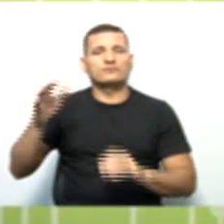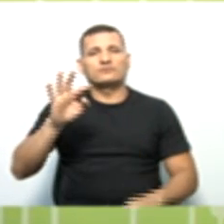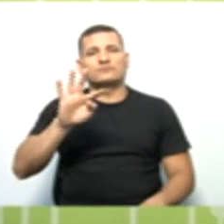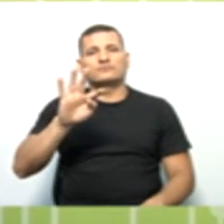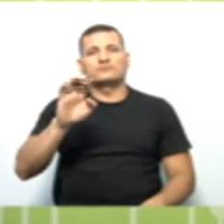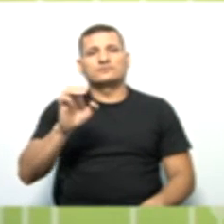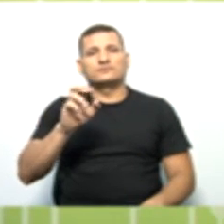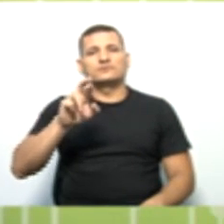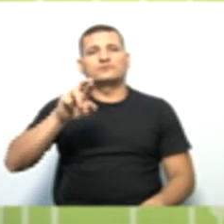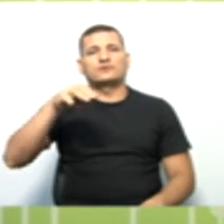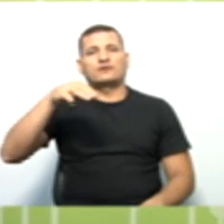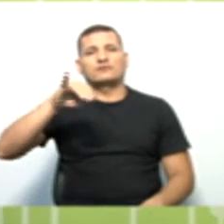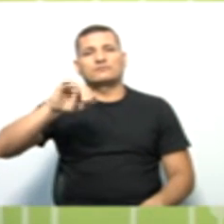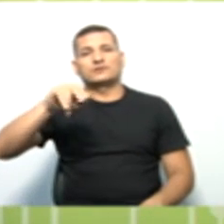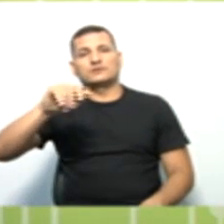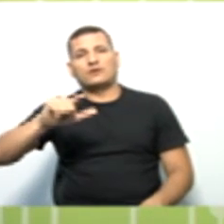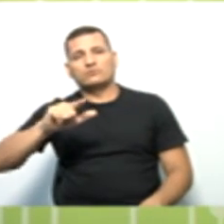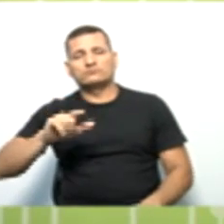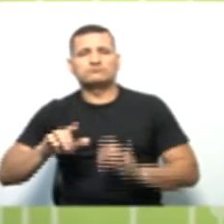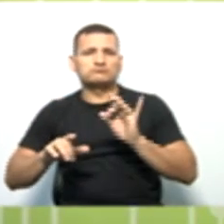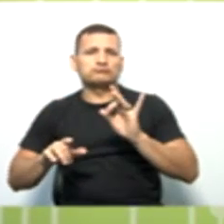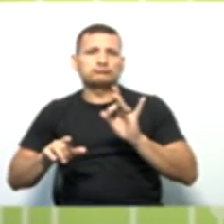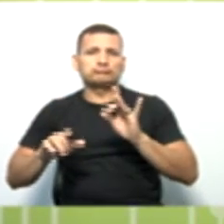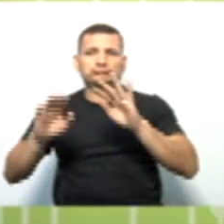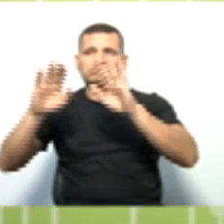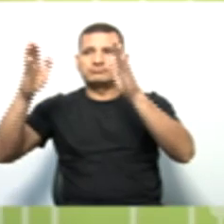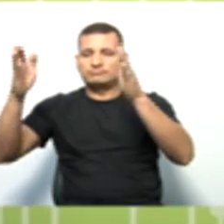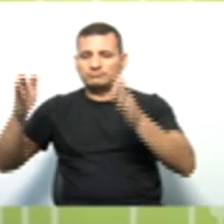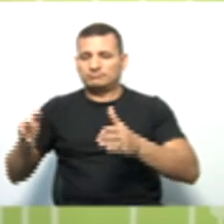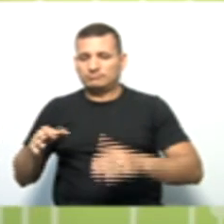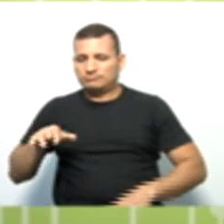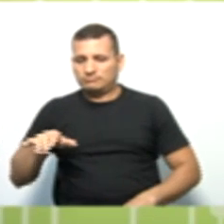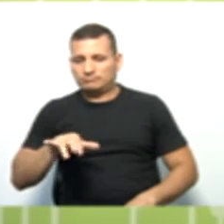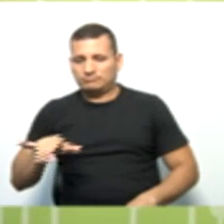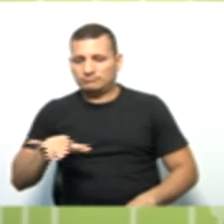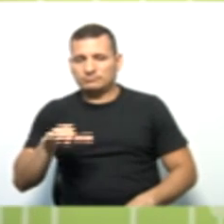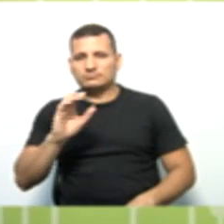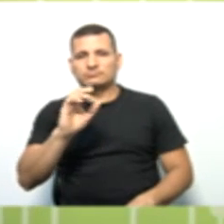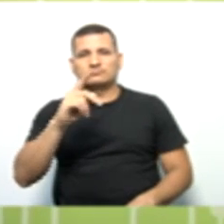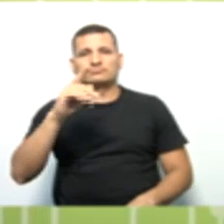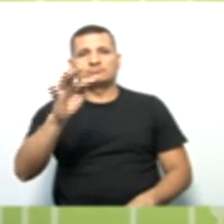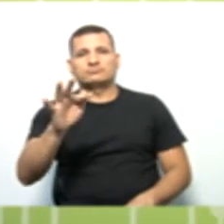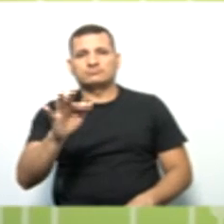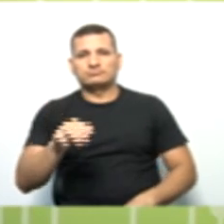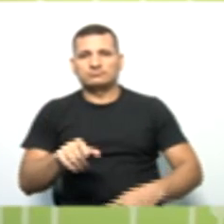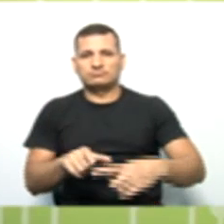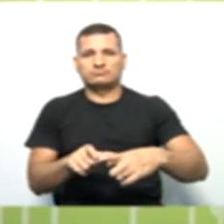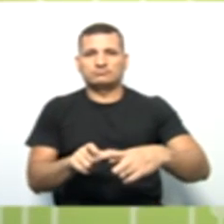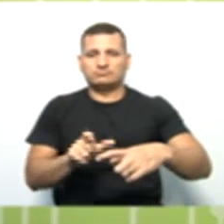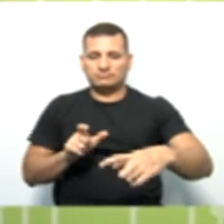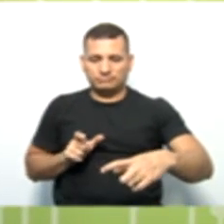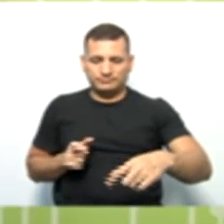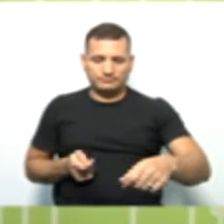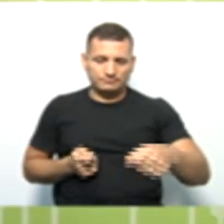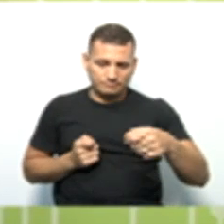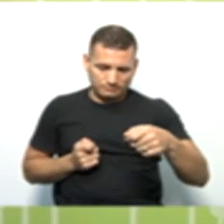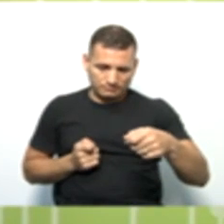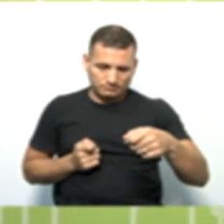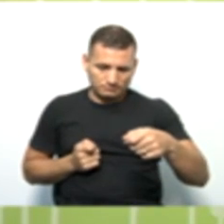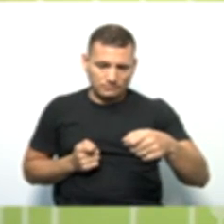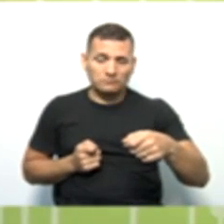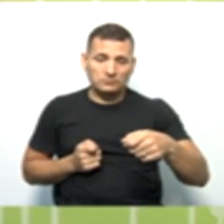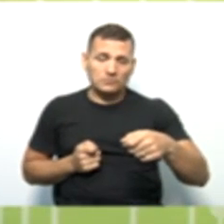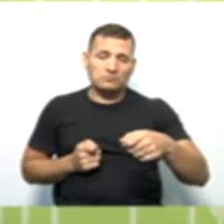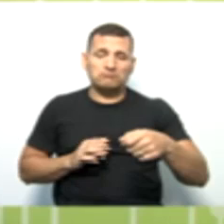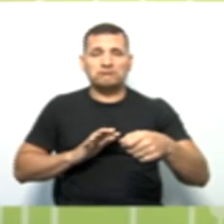pessoa só digita o CPF dela, ou unidade consumidora, e aí emite lá o quê? Só o código de barra para contenção de despesa também.